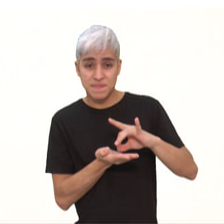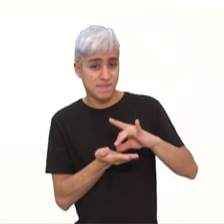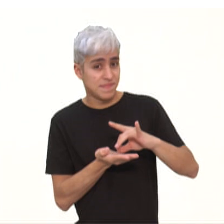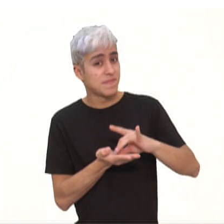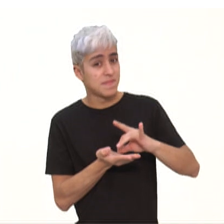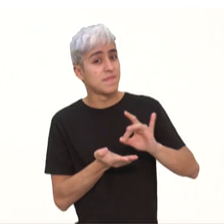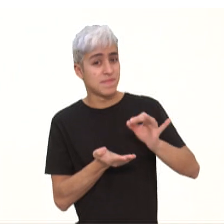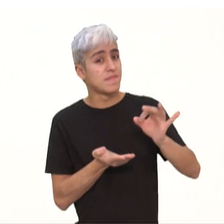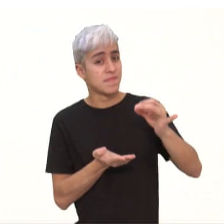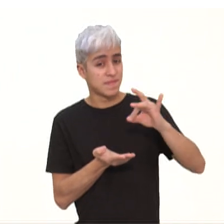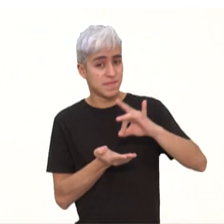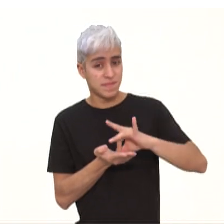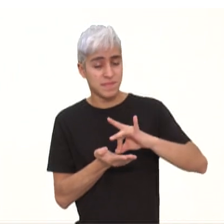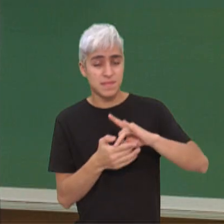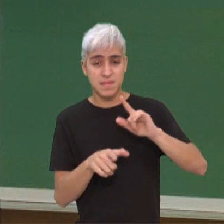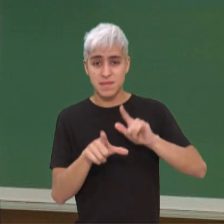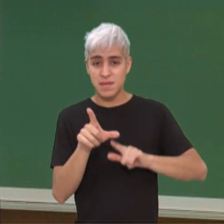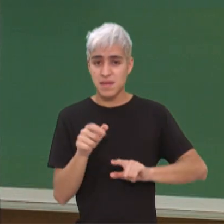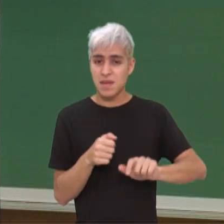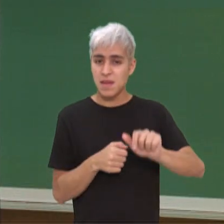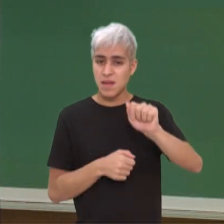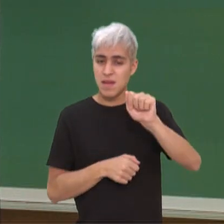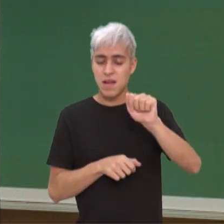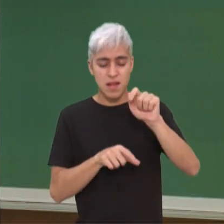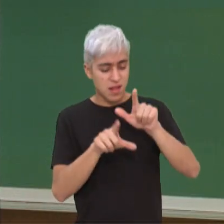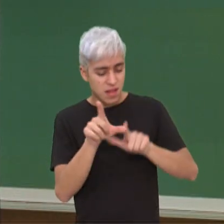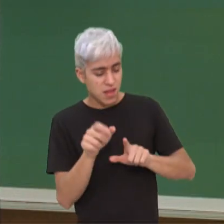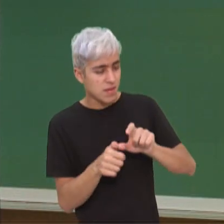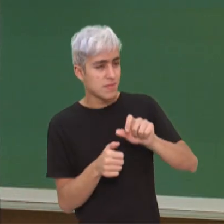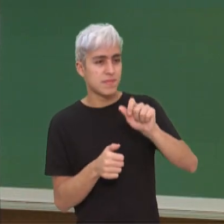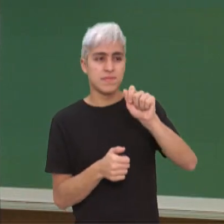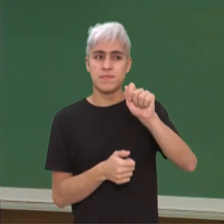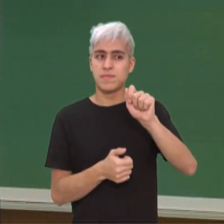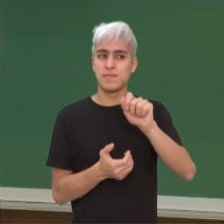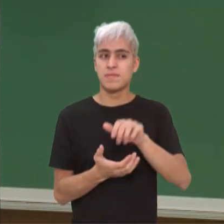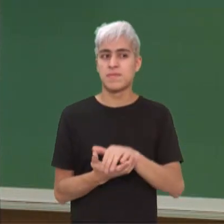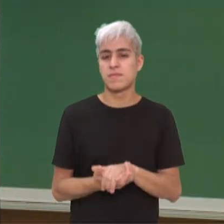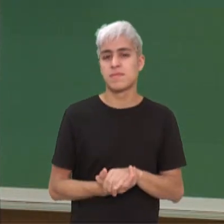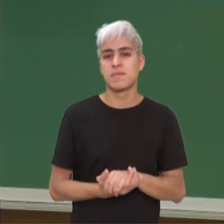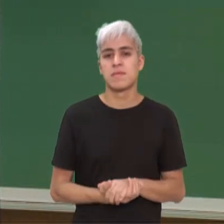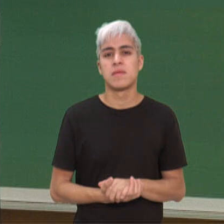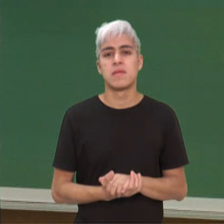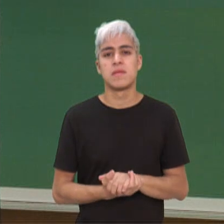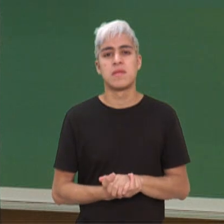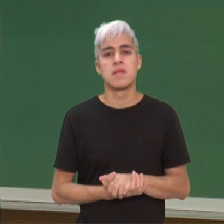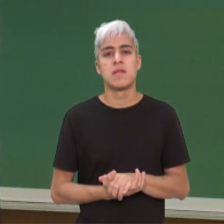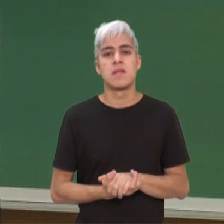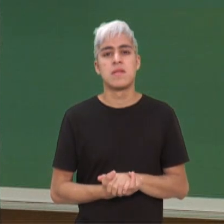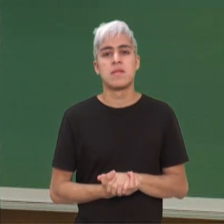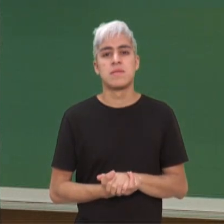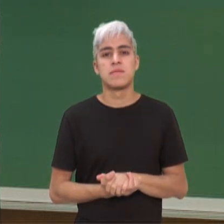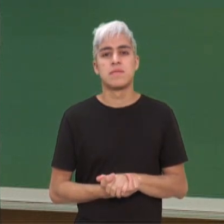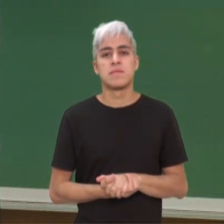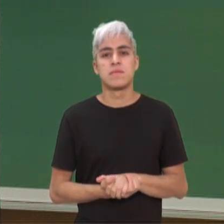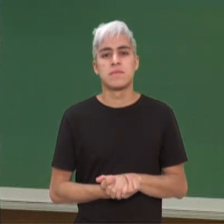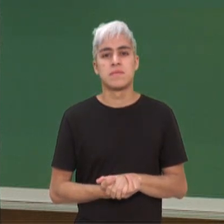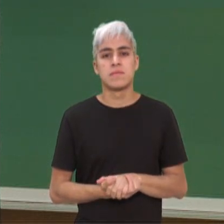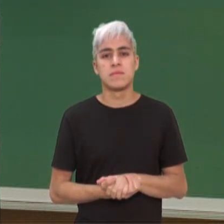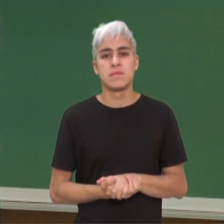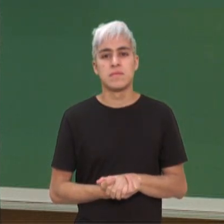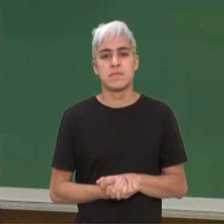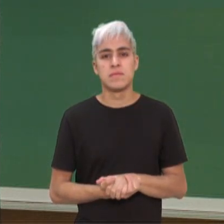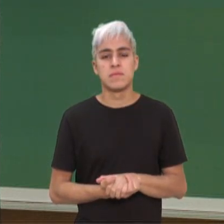a questão A, né? A alternativa A, melhor dizendo. Então, ela é verdadeira, né?